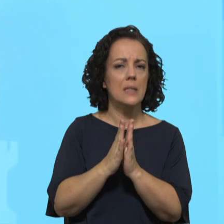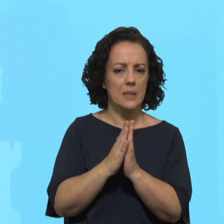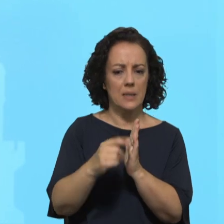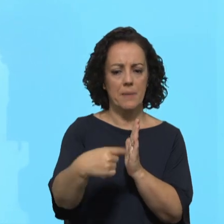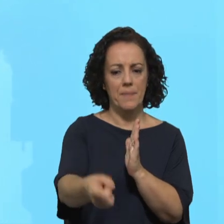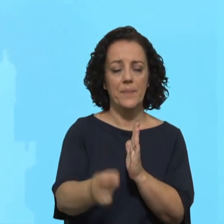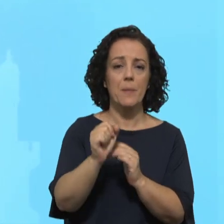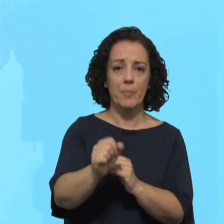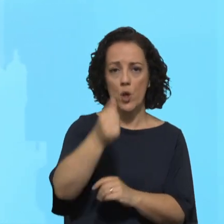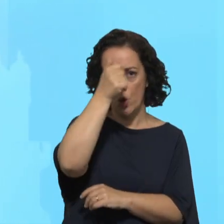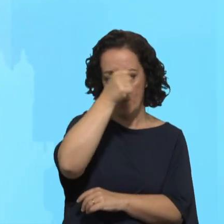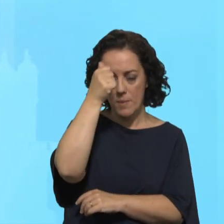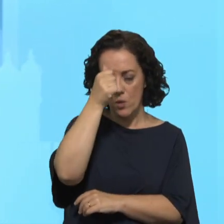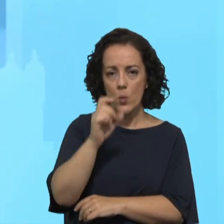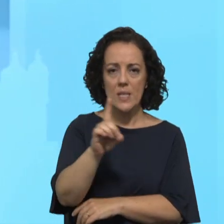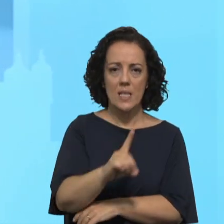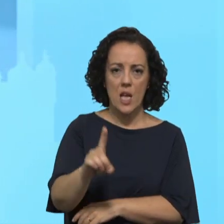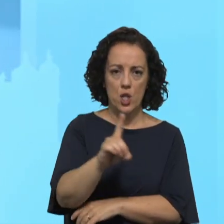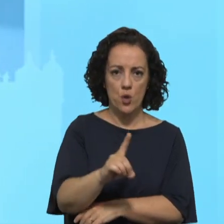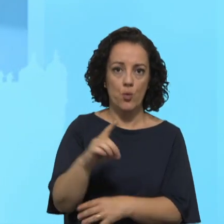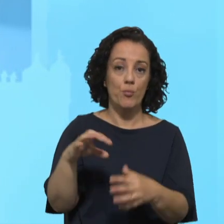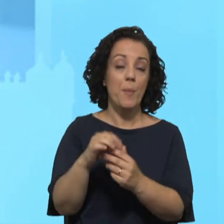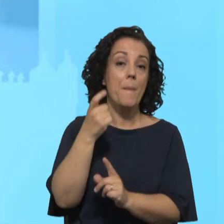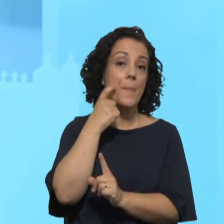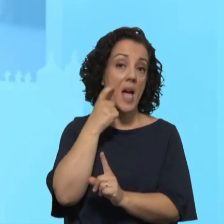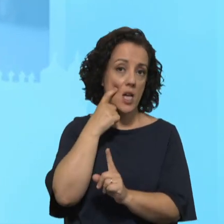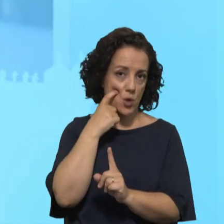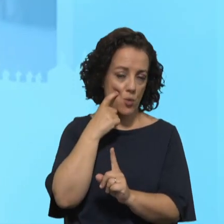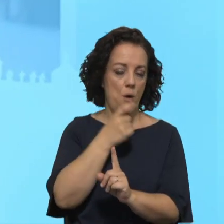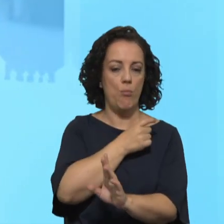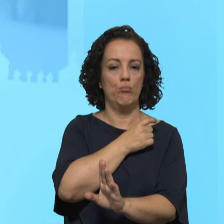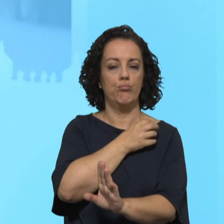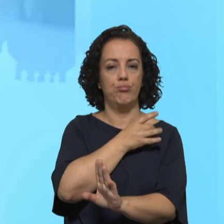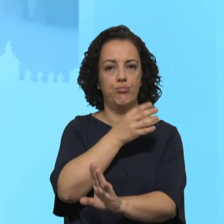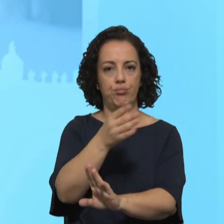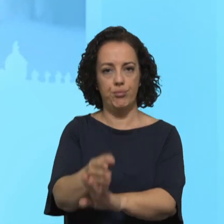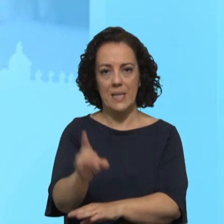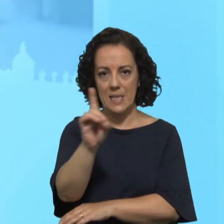6º domingo da Páscoa. É já